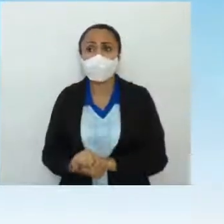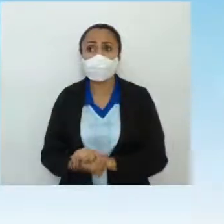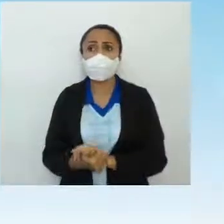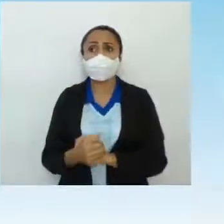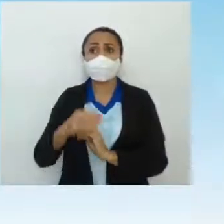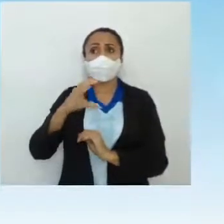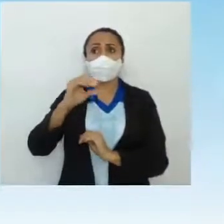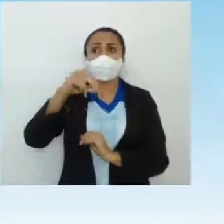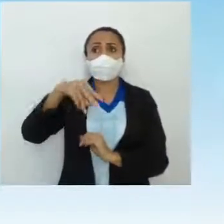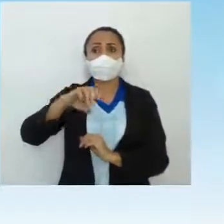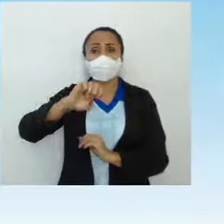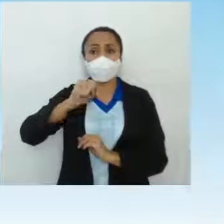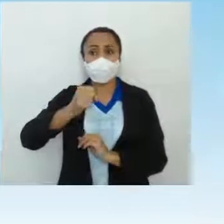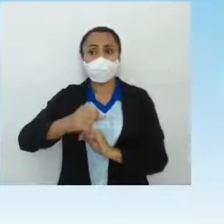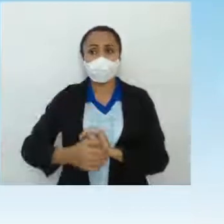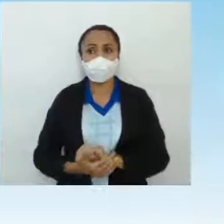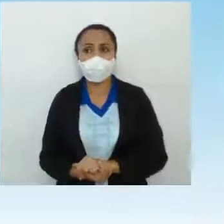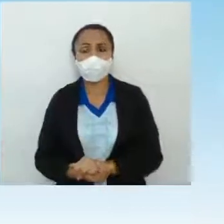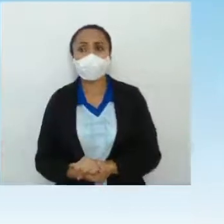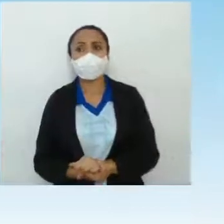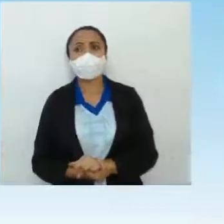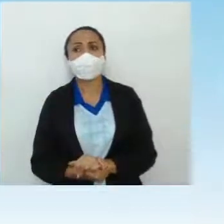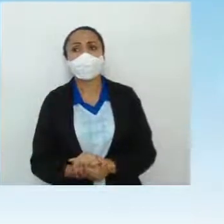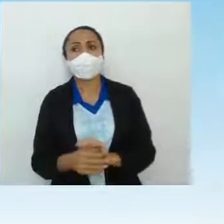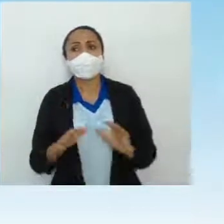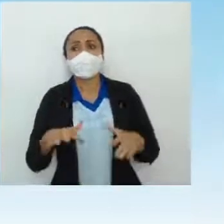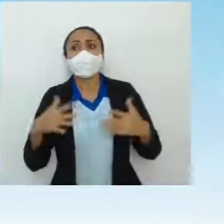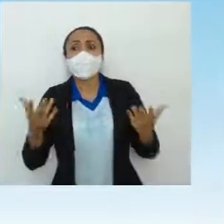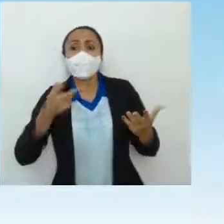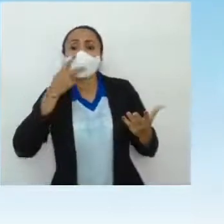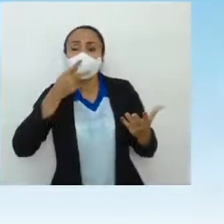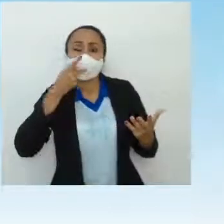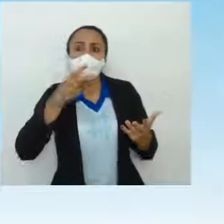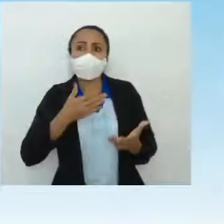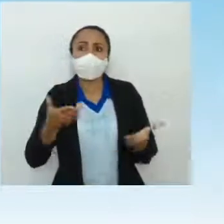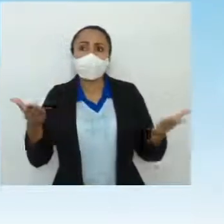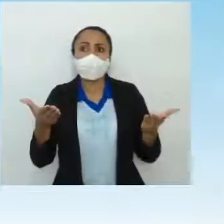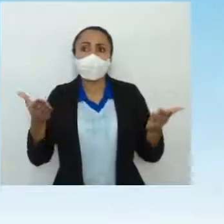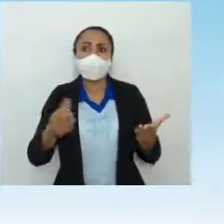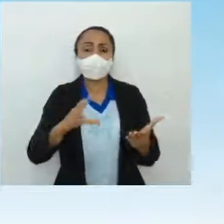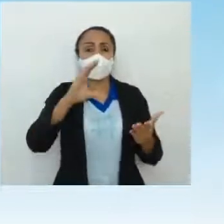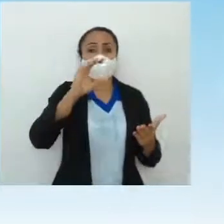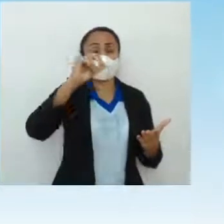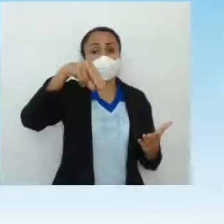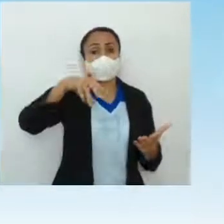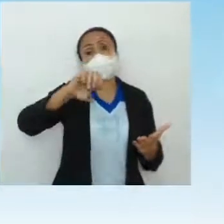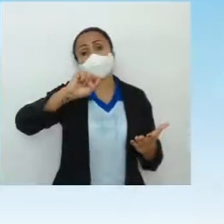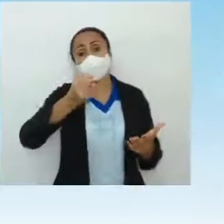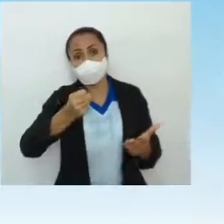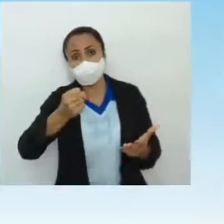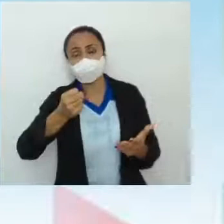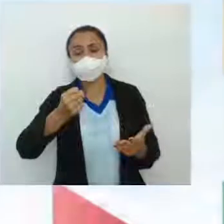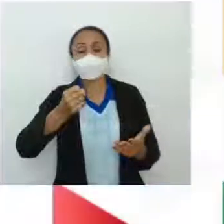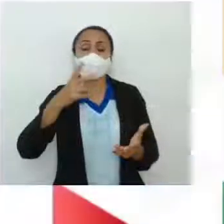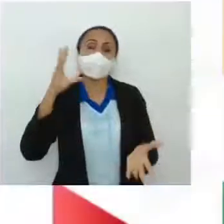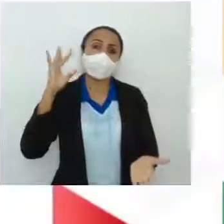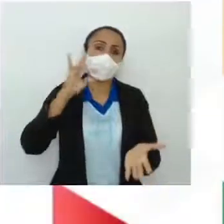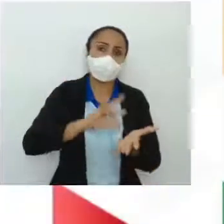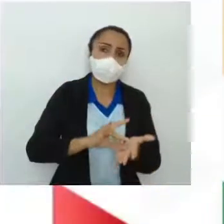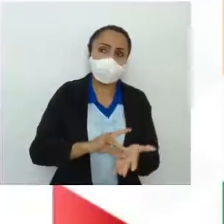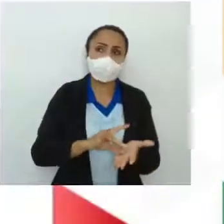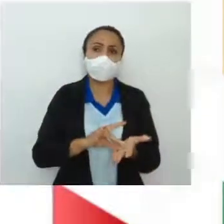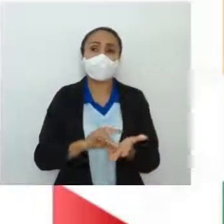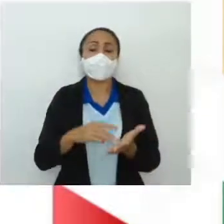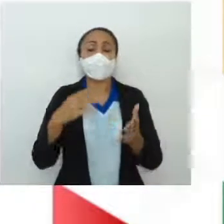seção da retina. Bom, bora falar agora sobre os cones. Os cones, na realidade, são